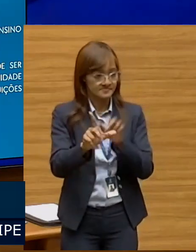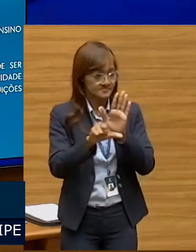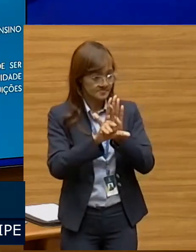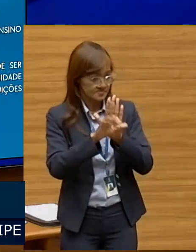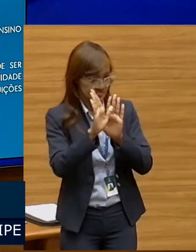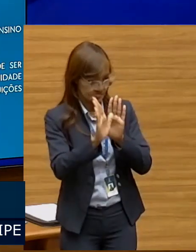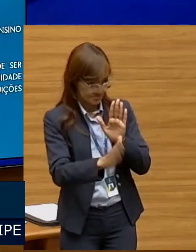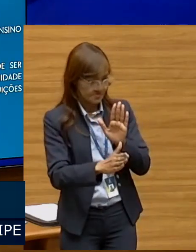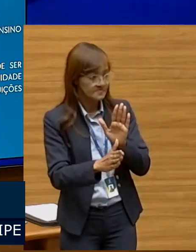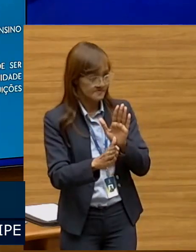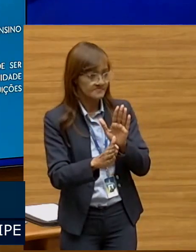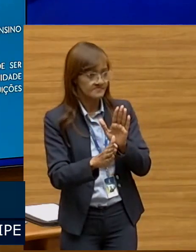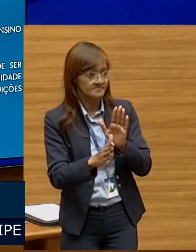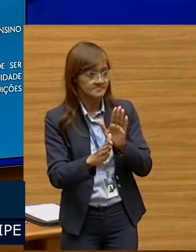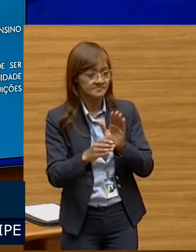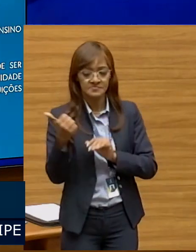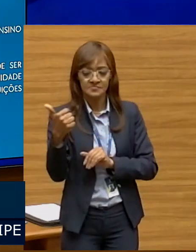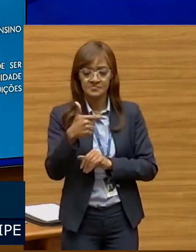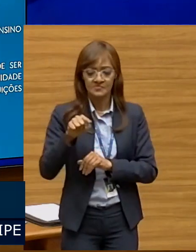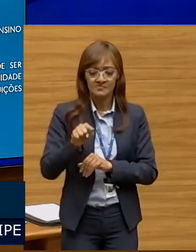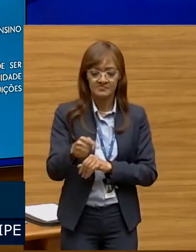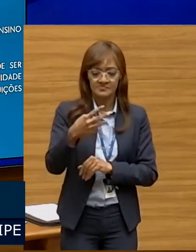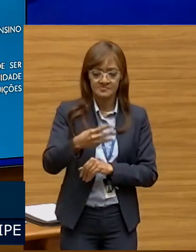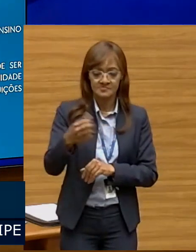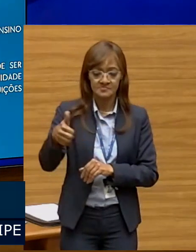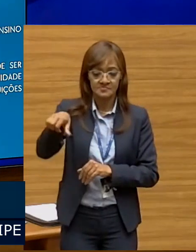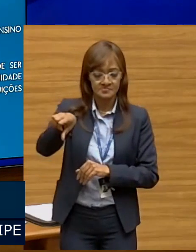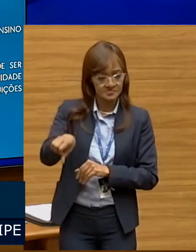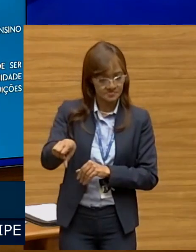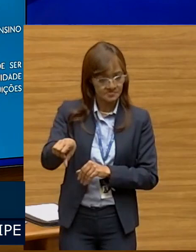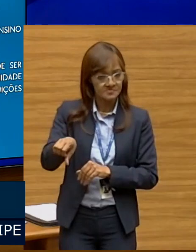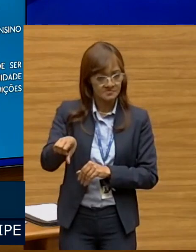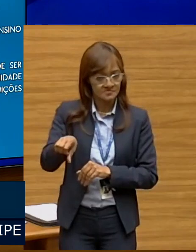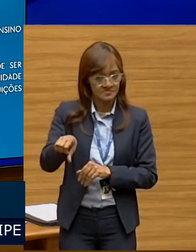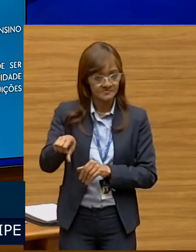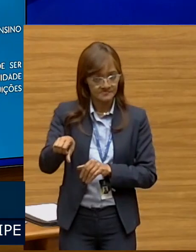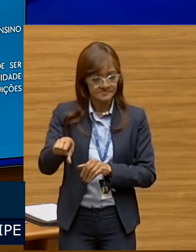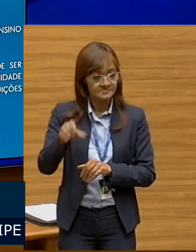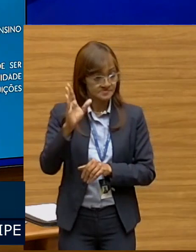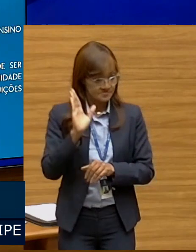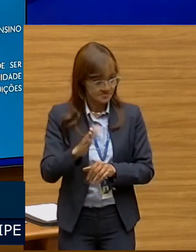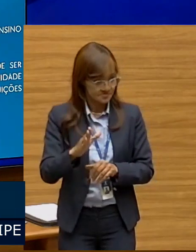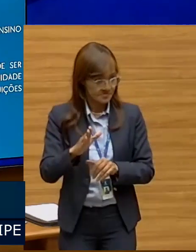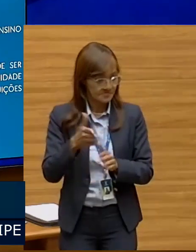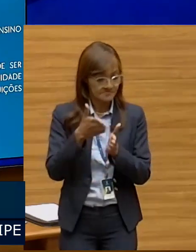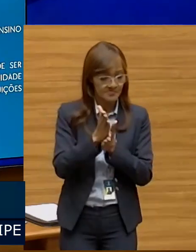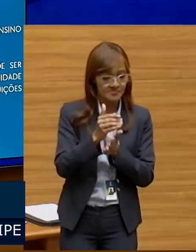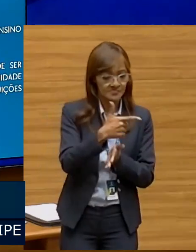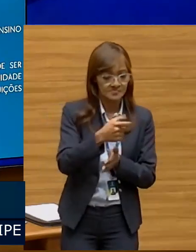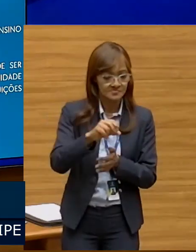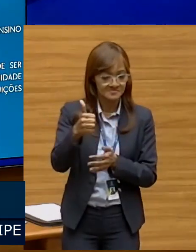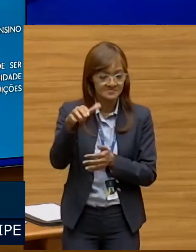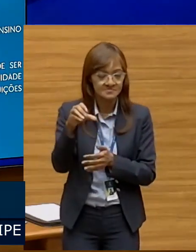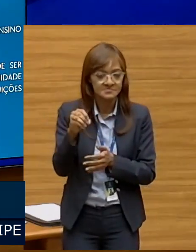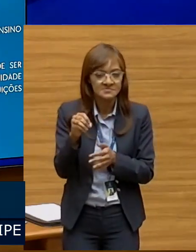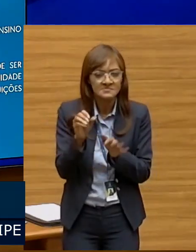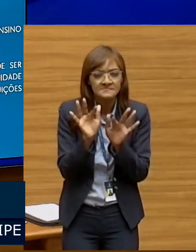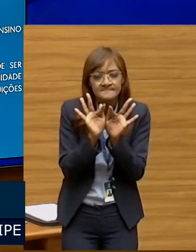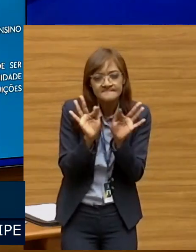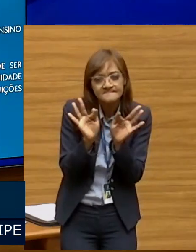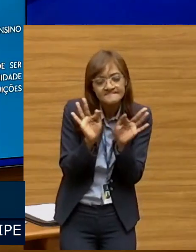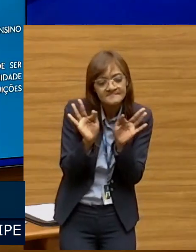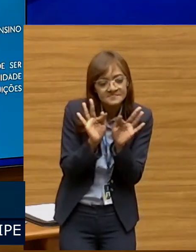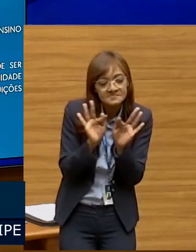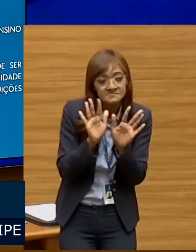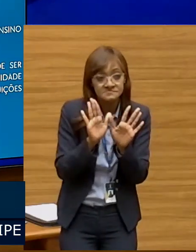aí, através da Lei 12.319, em 2010, e a gente tem essa regulamentação bem rasa, bem tímida,